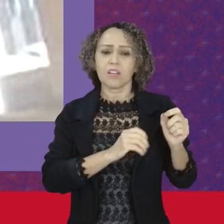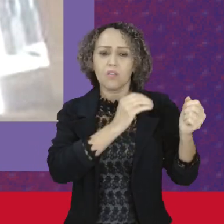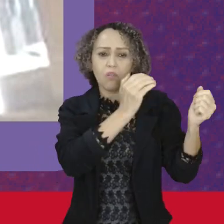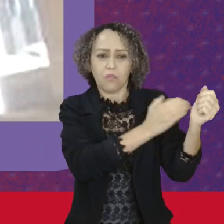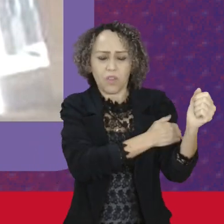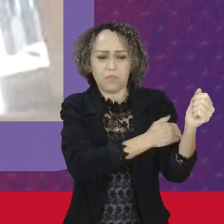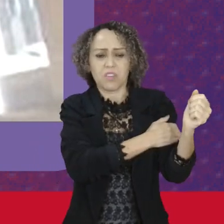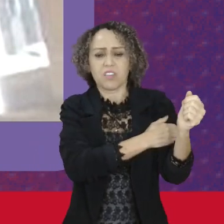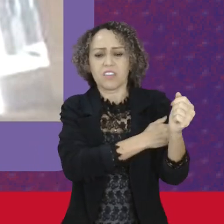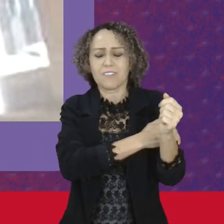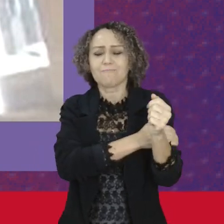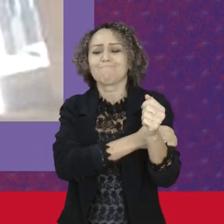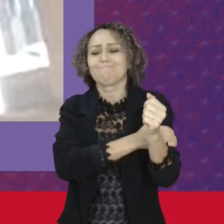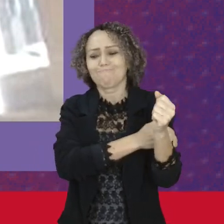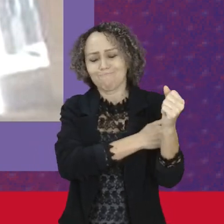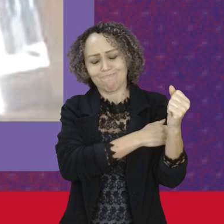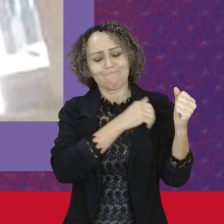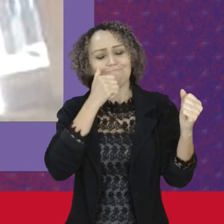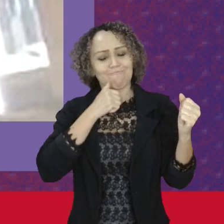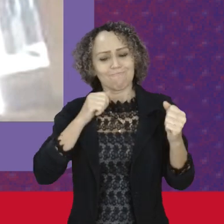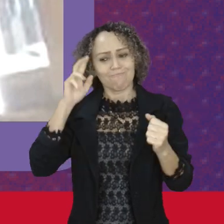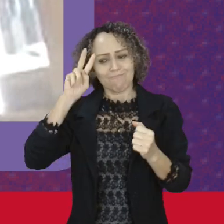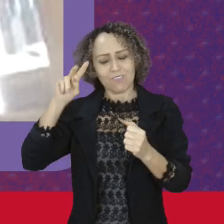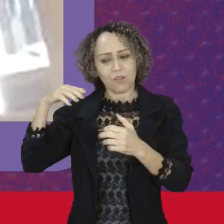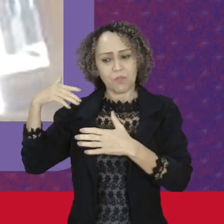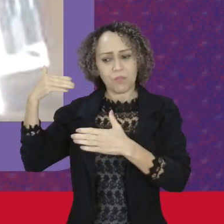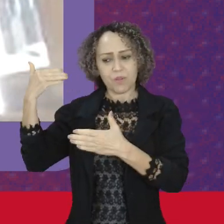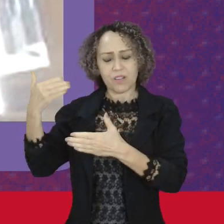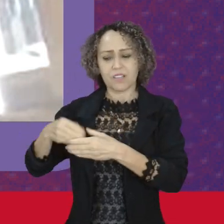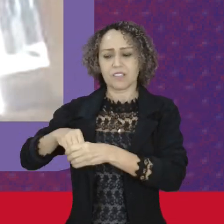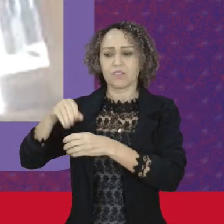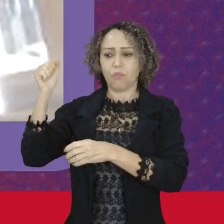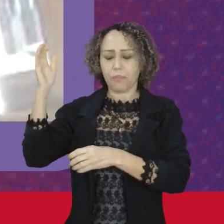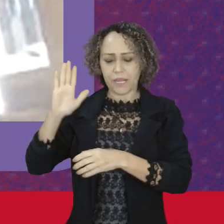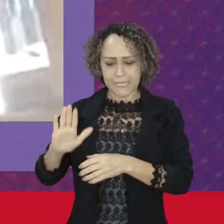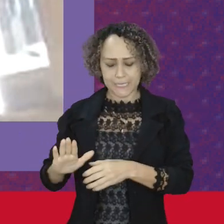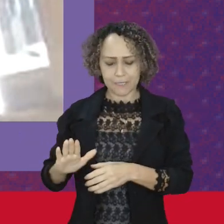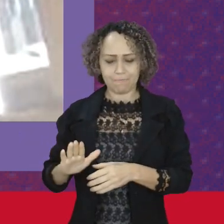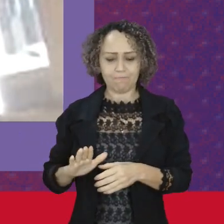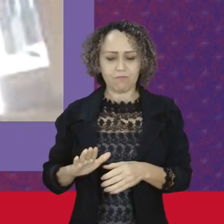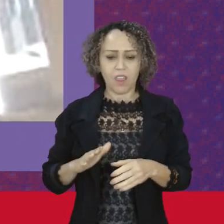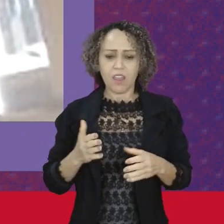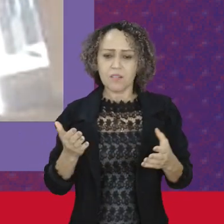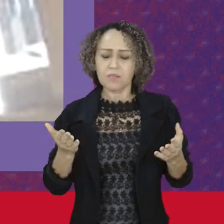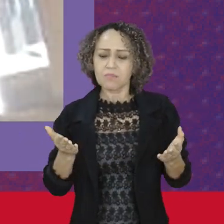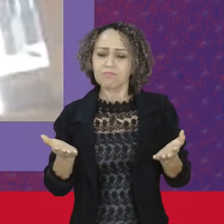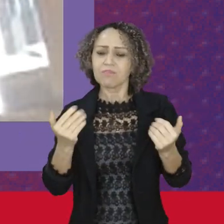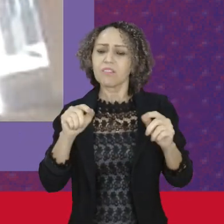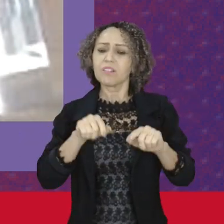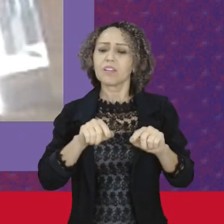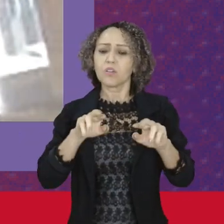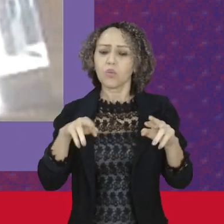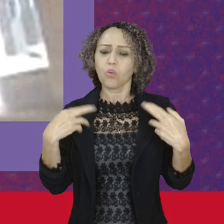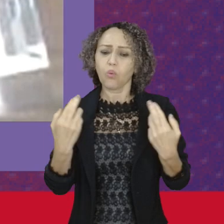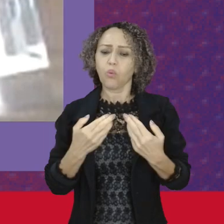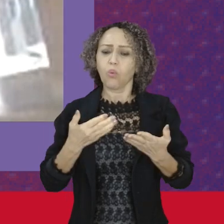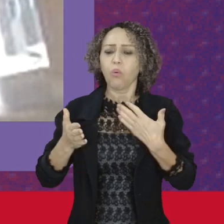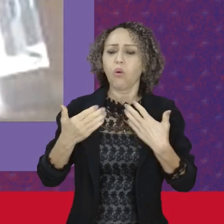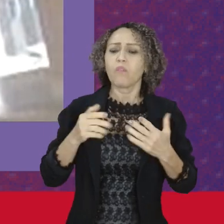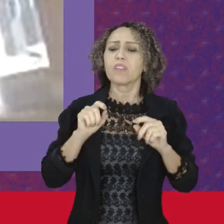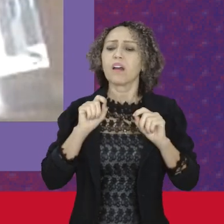no Brasil, a história do feminismo no Brasil. E para a nossa roda de conversa de hoje, nós